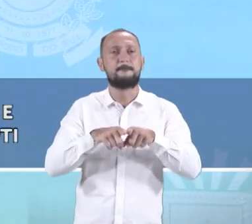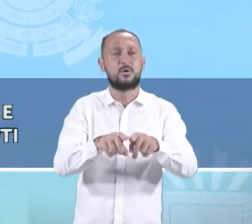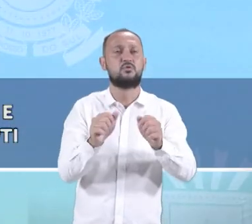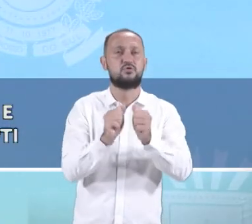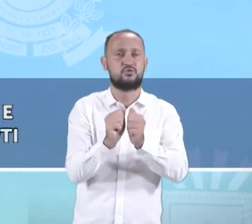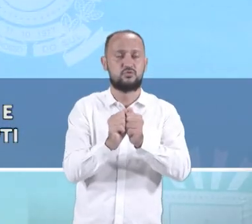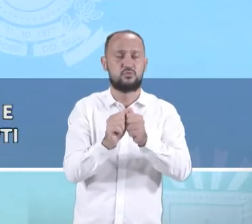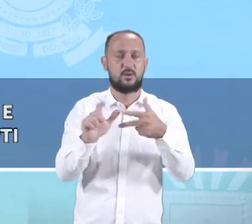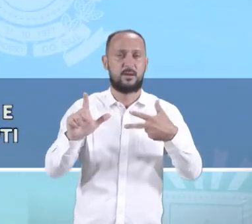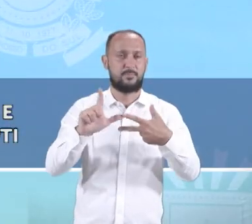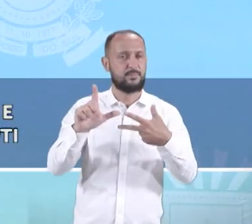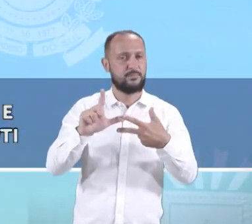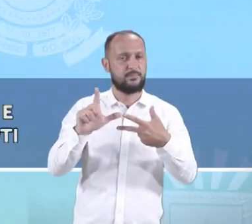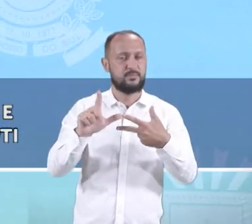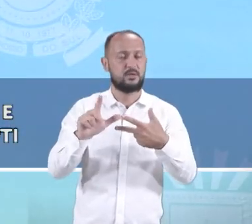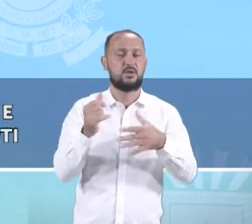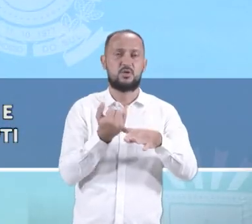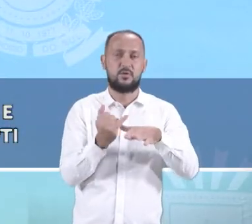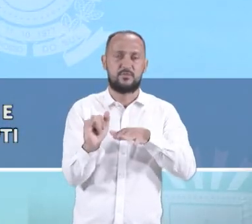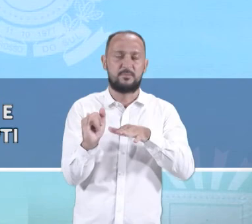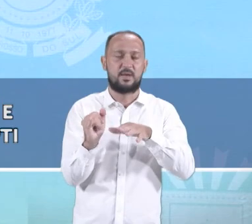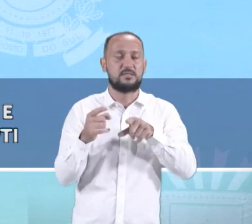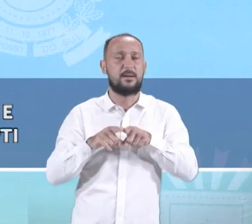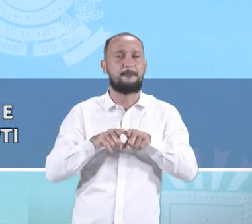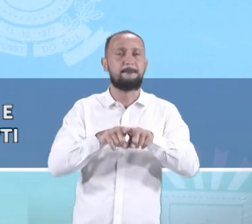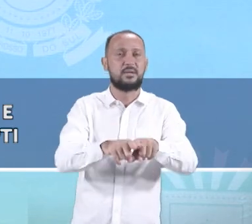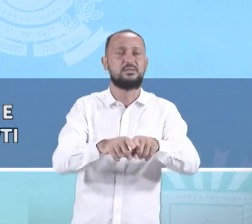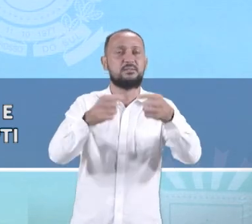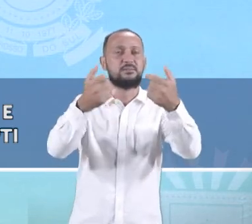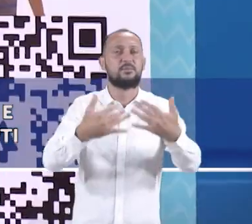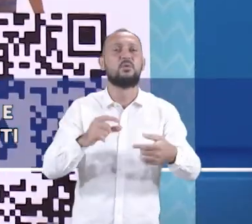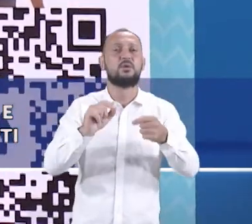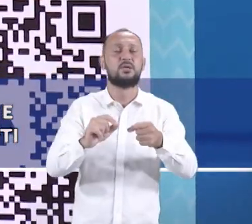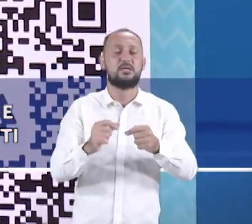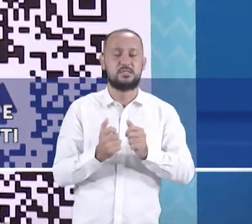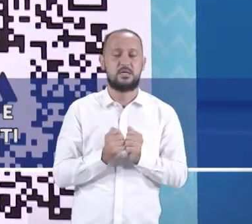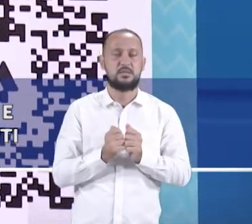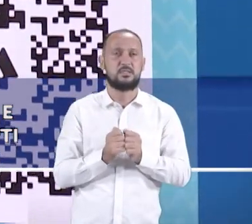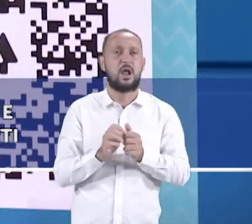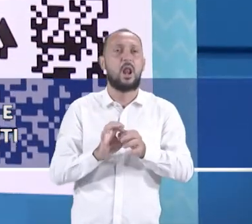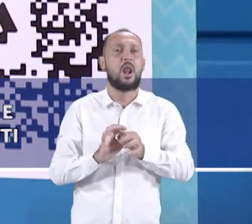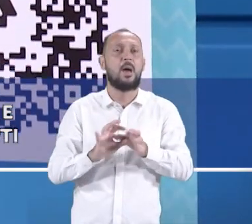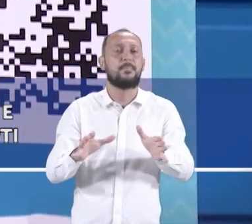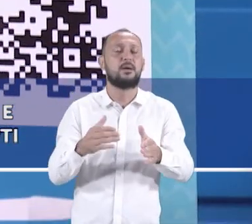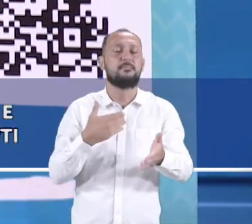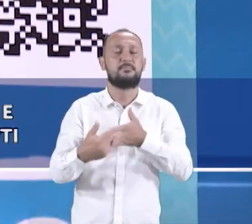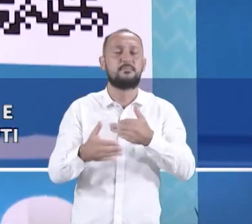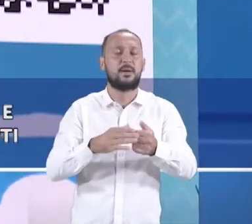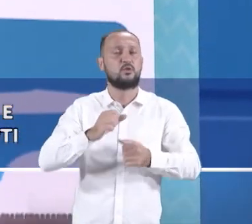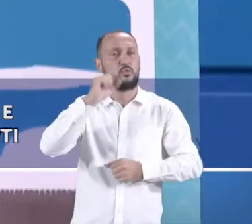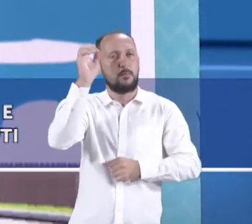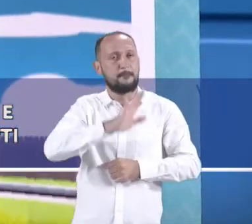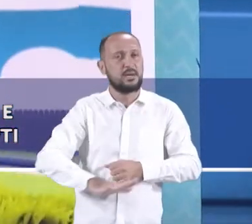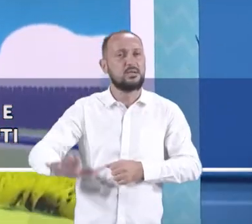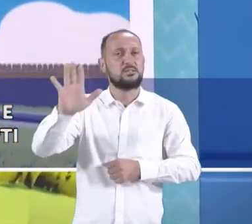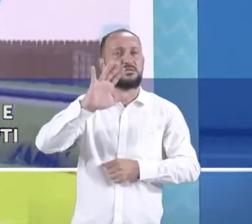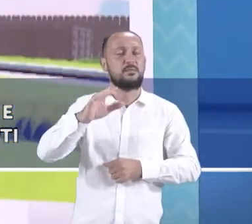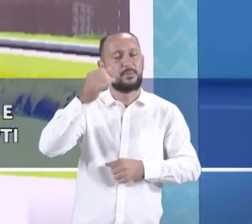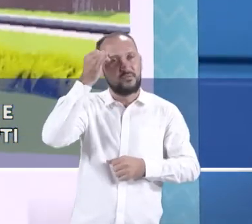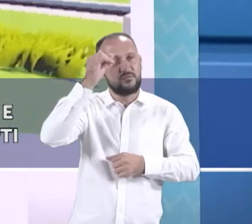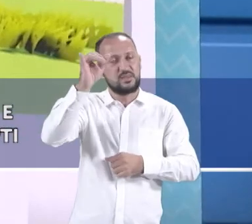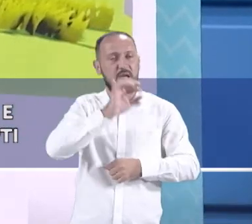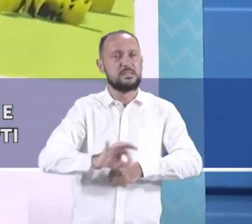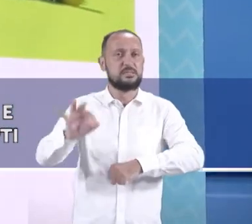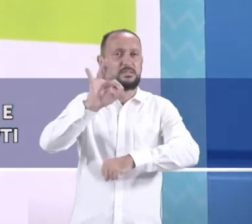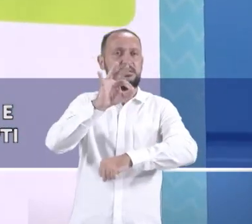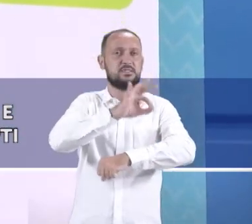a parceria com a Assembleia Legislativa e o IFMS e destacou que o game pode ser expandido para todo o Brasil no